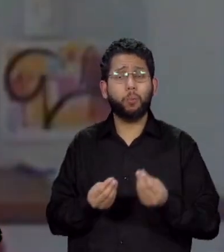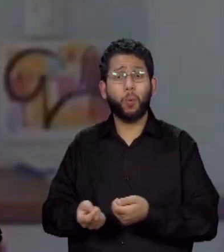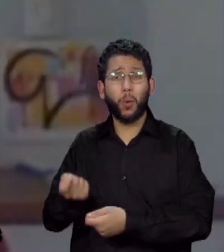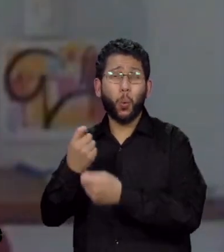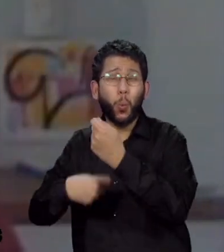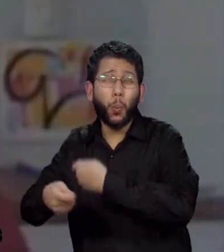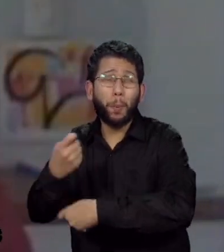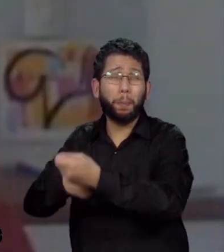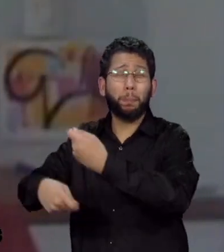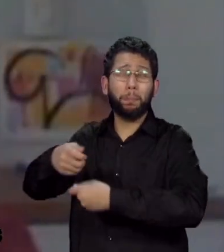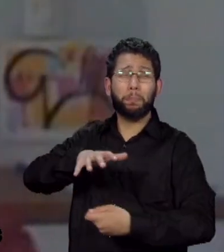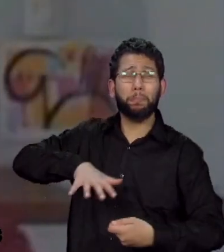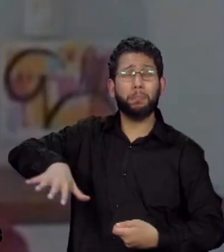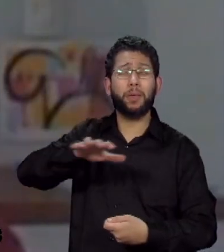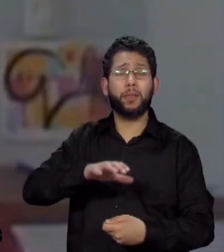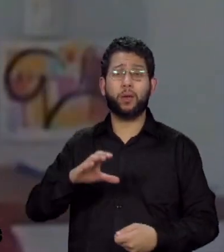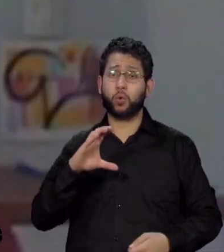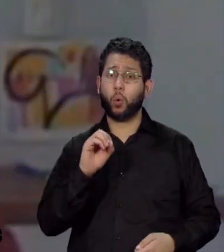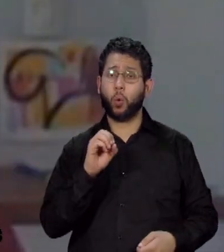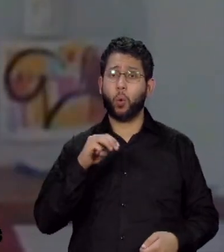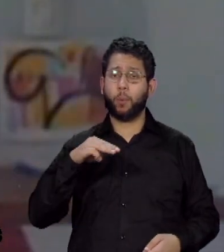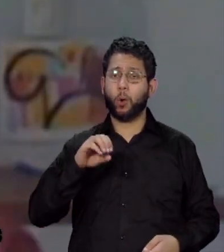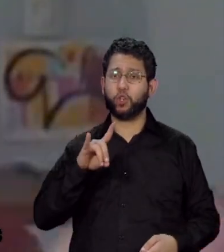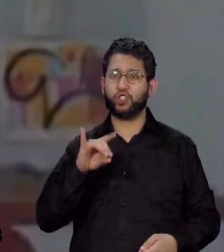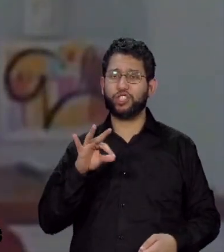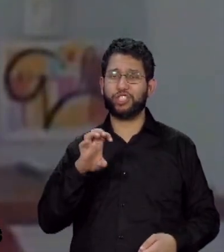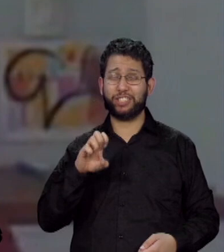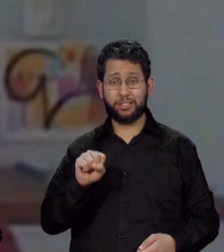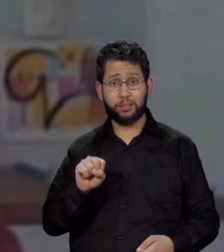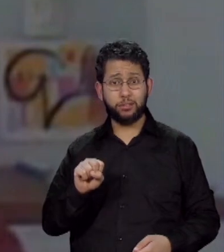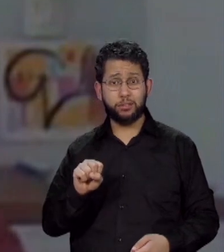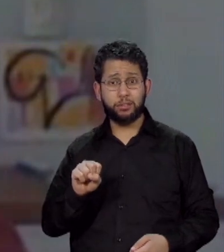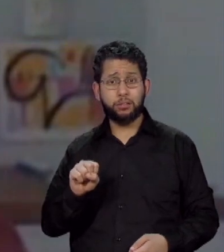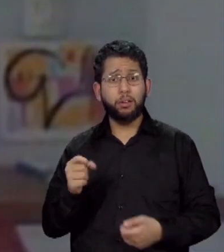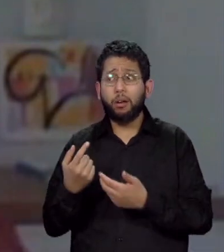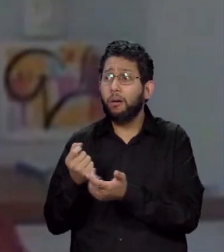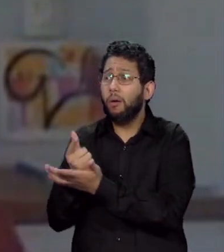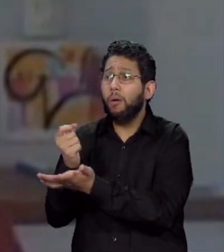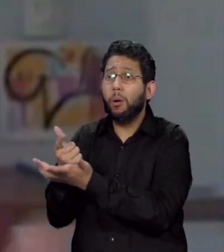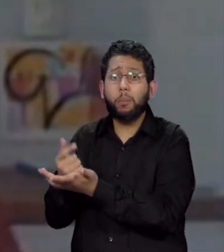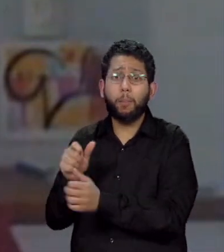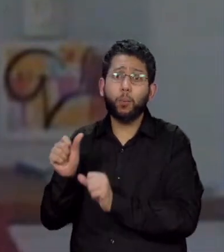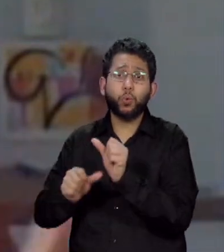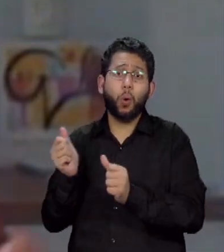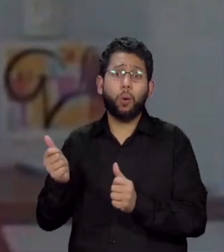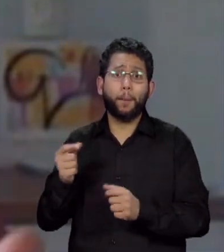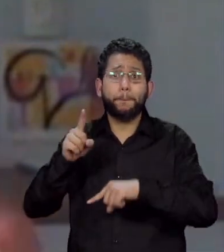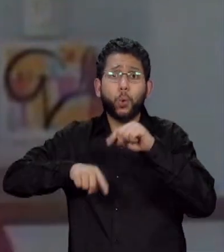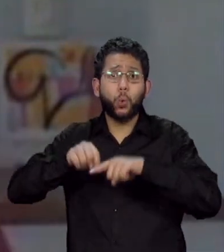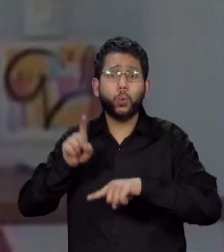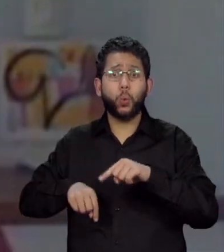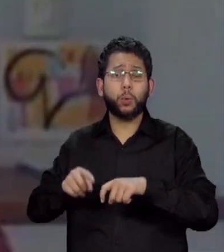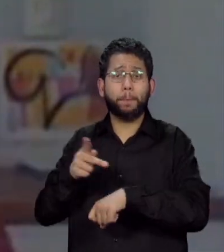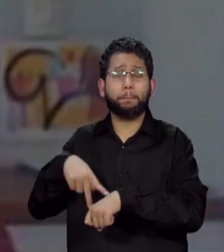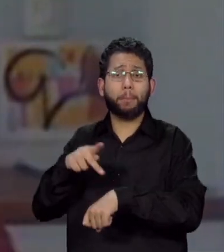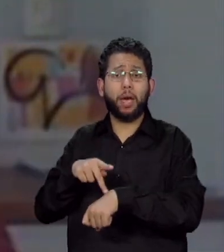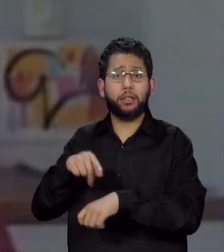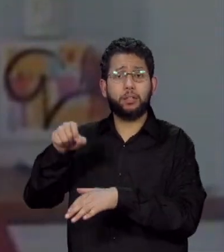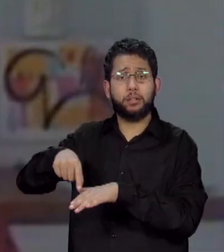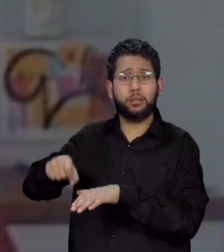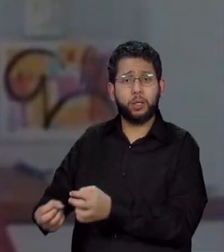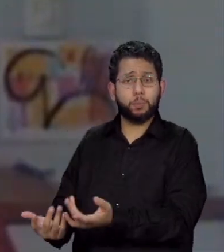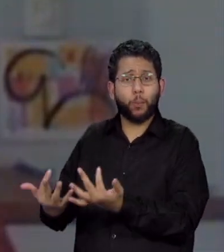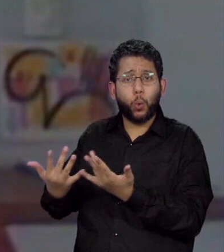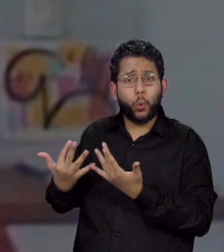economia e as commodities mudaram, né? E as commodities mudaram para os produtos, né, que os países produzem,